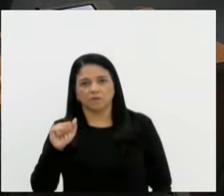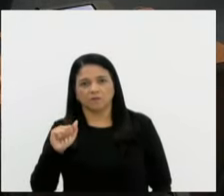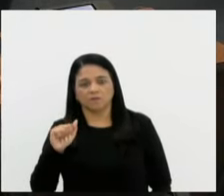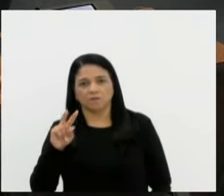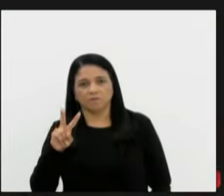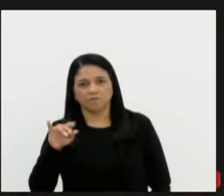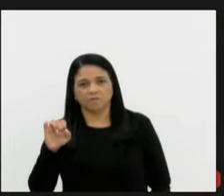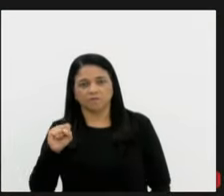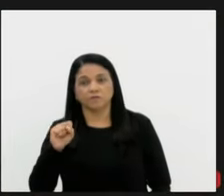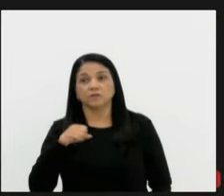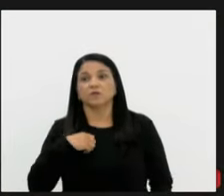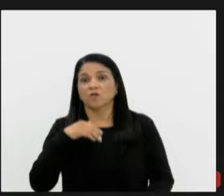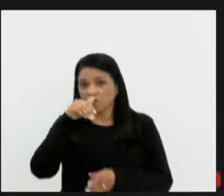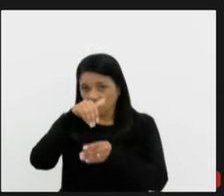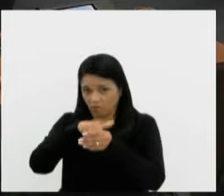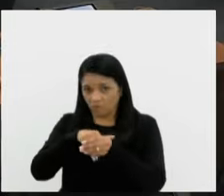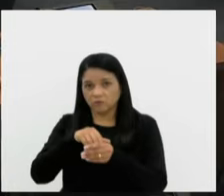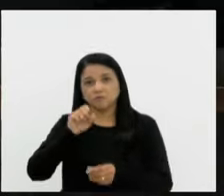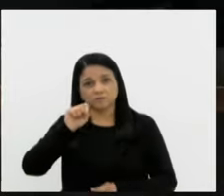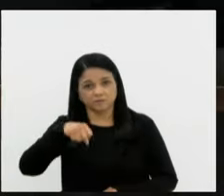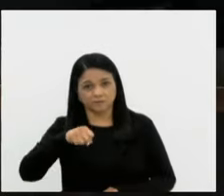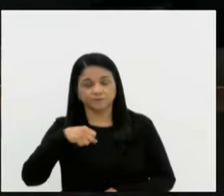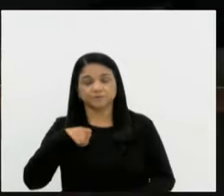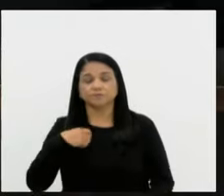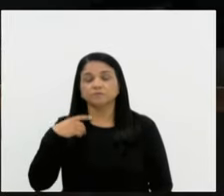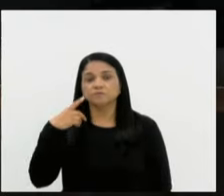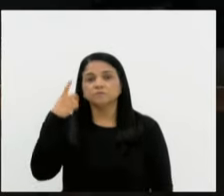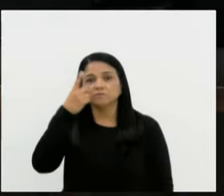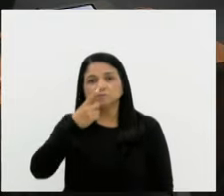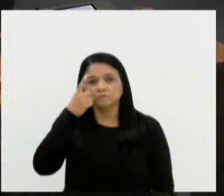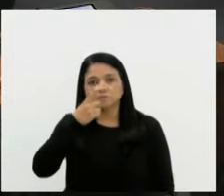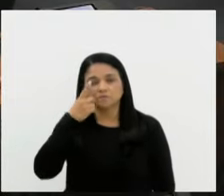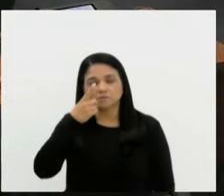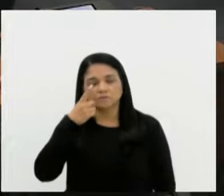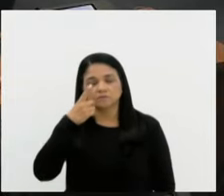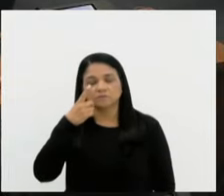Presidente, voto sim. Obrigado. Deputado Felipe Soares.